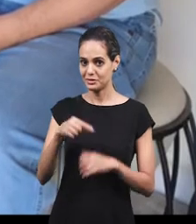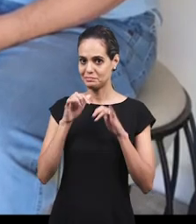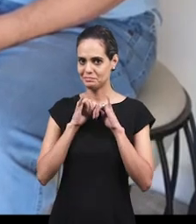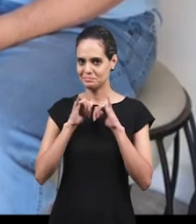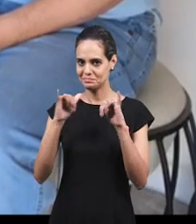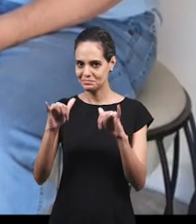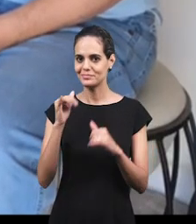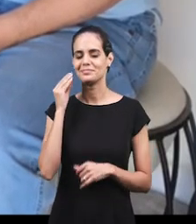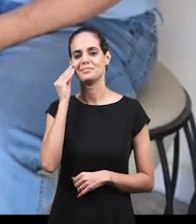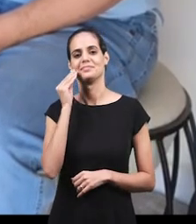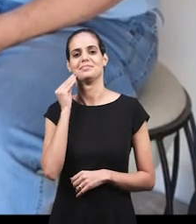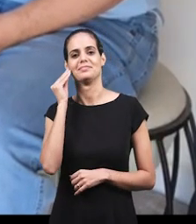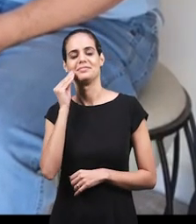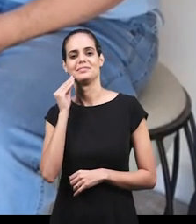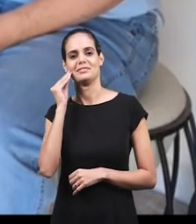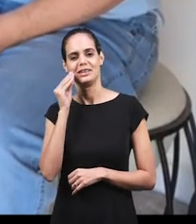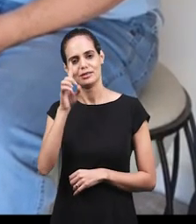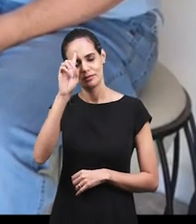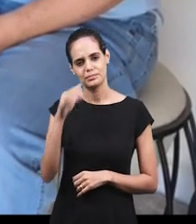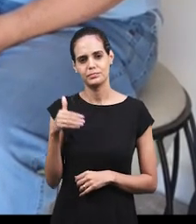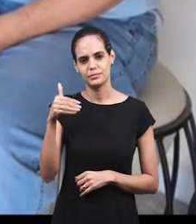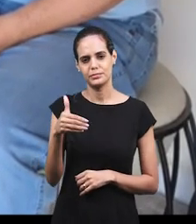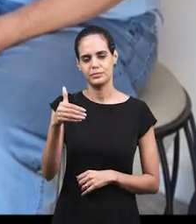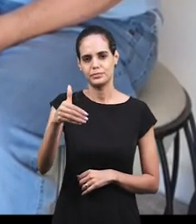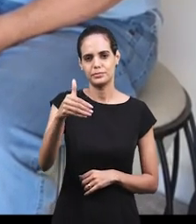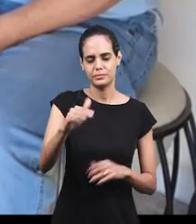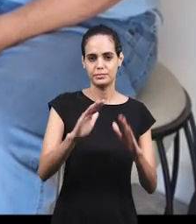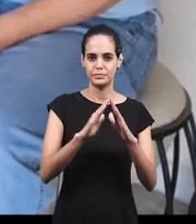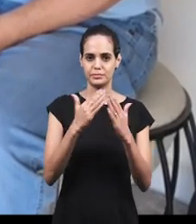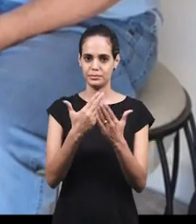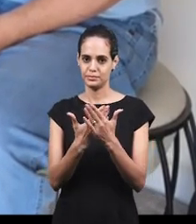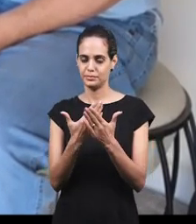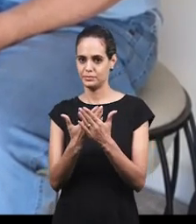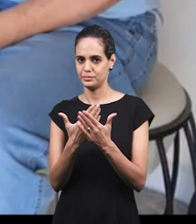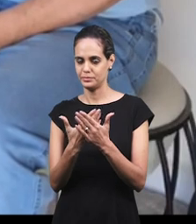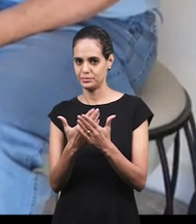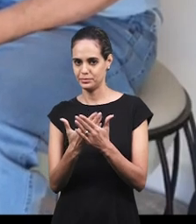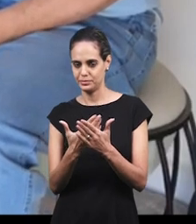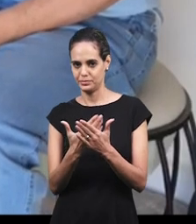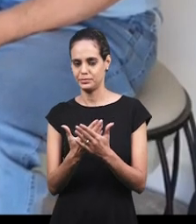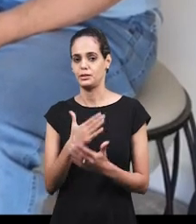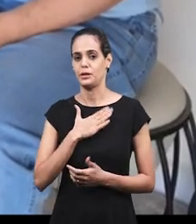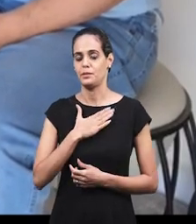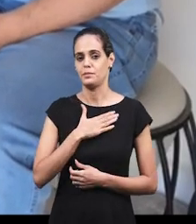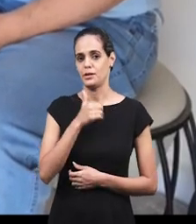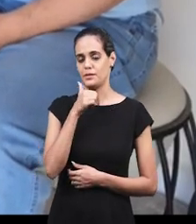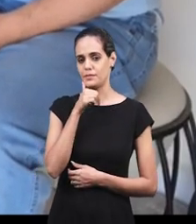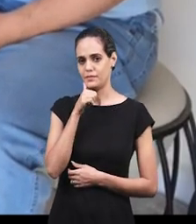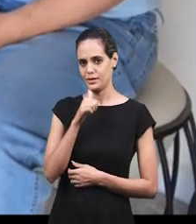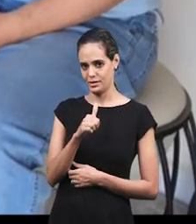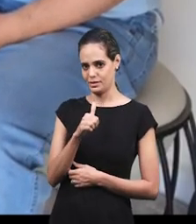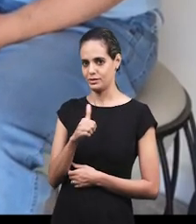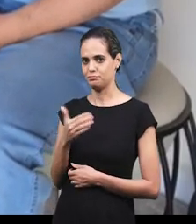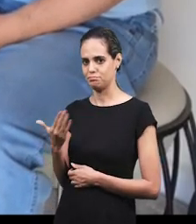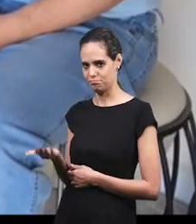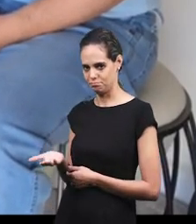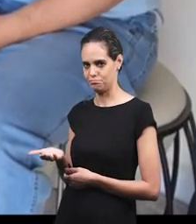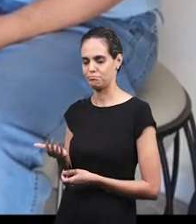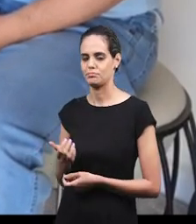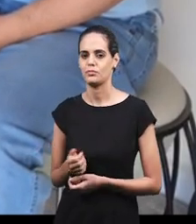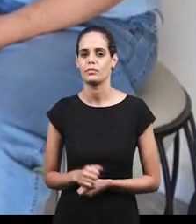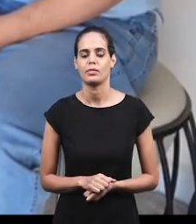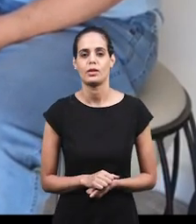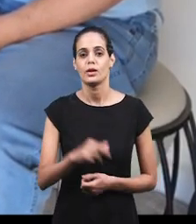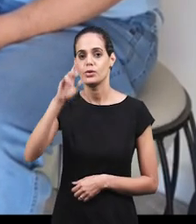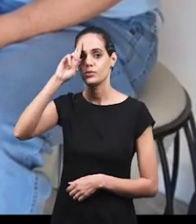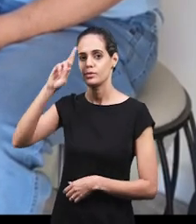nossa experiência, com a vida cotidiana estudantil de Adassa e com toda a bênção e